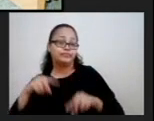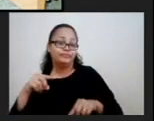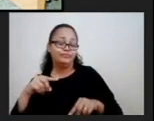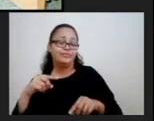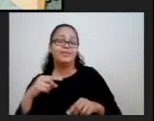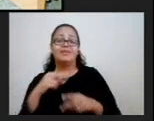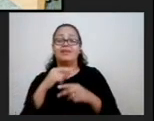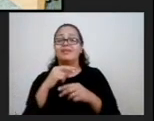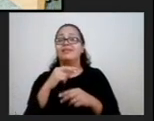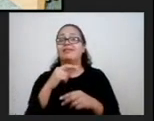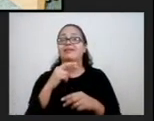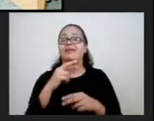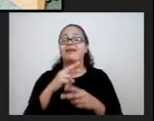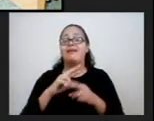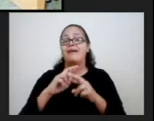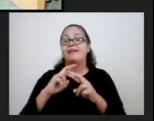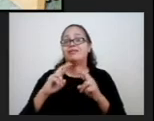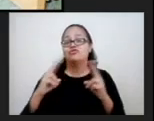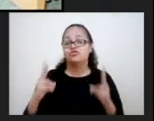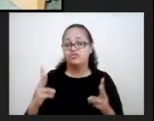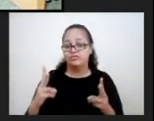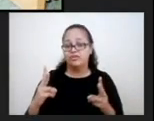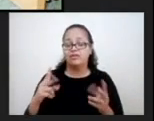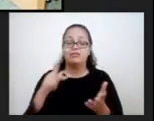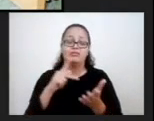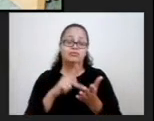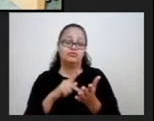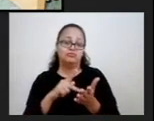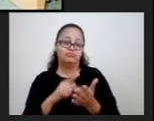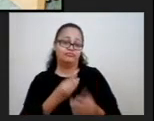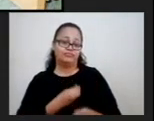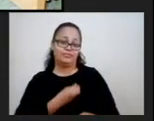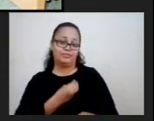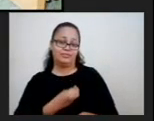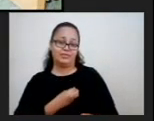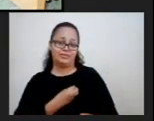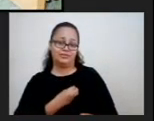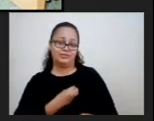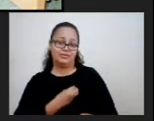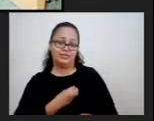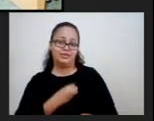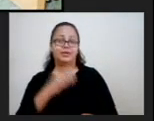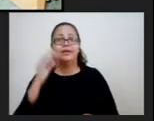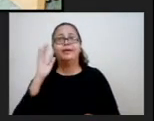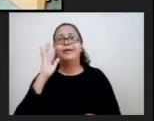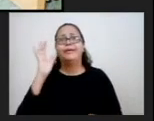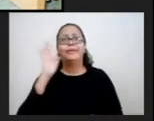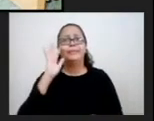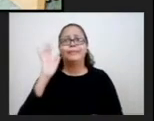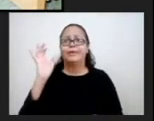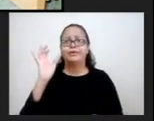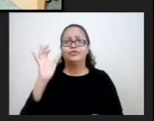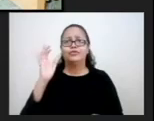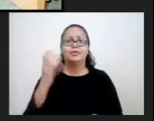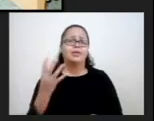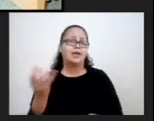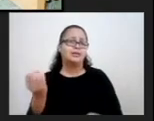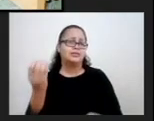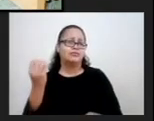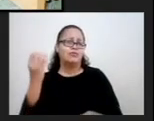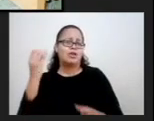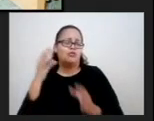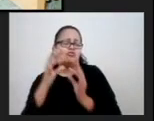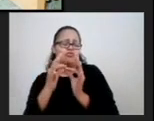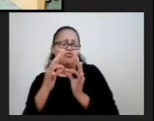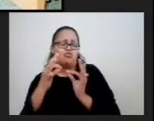realidade. Imagina você, naquela época, em 1200 e pouco, viajando. As viagens eram super longas,